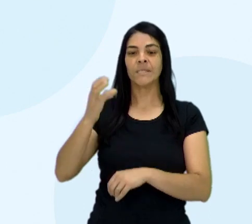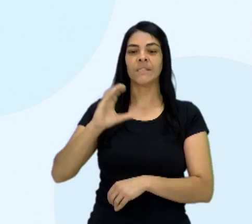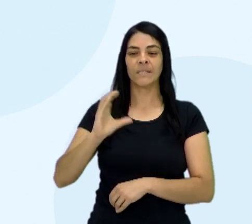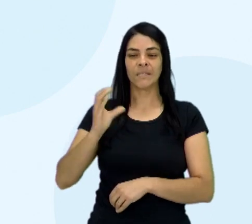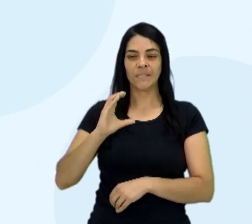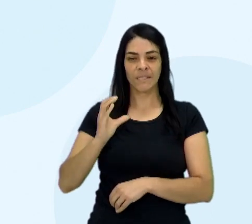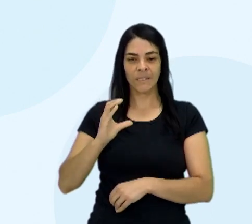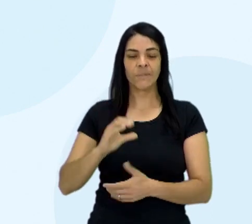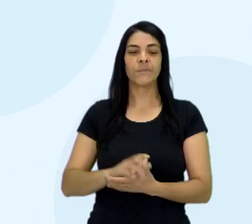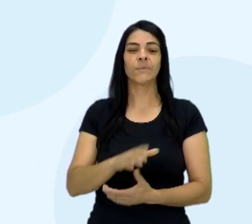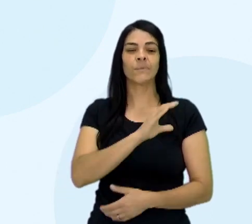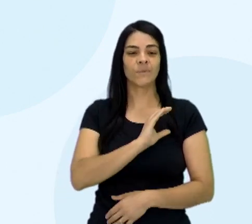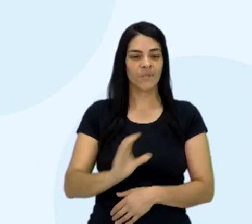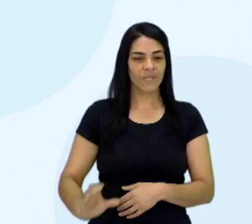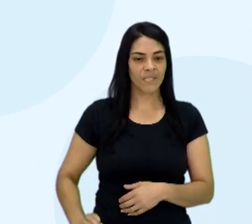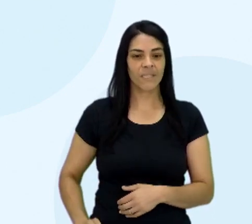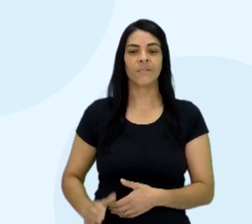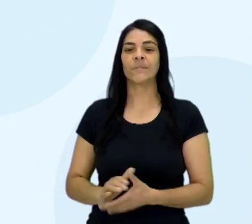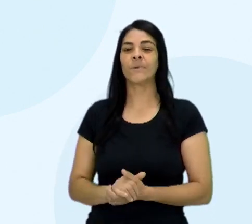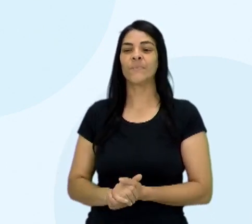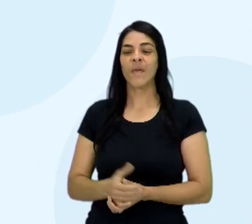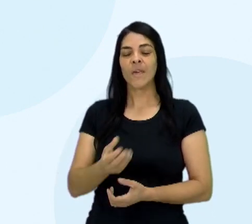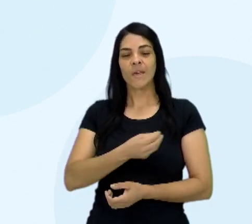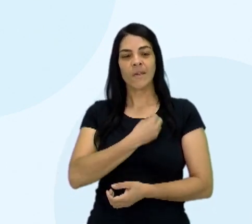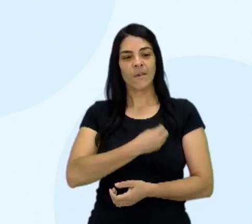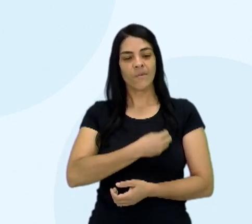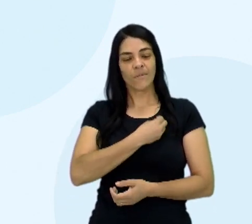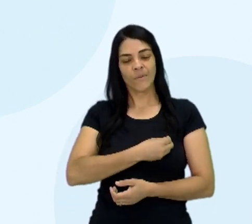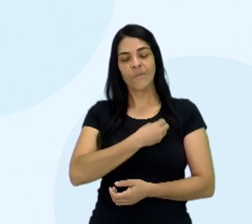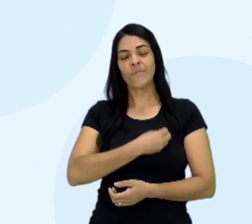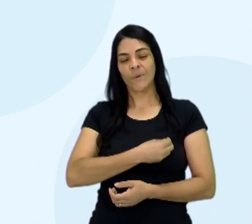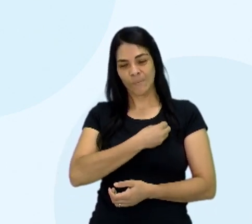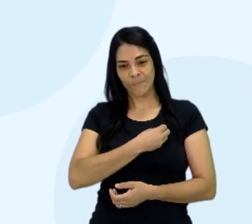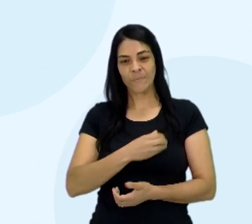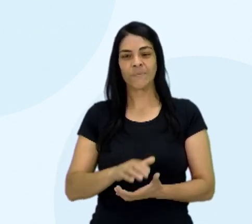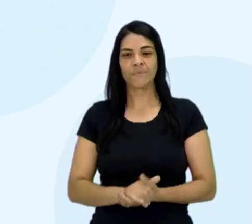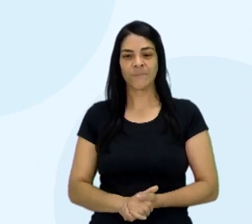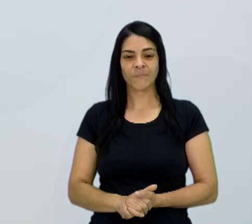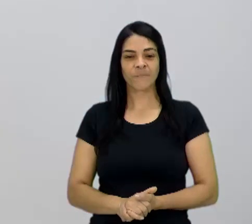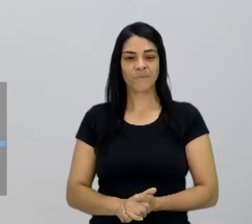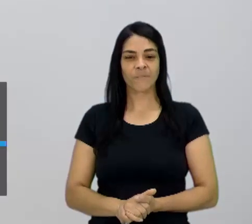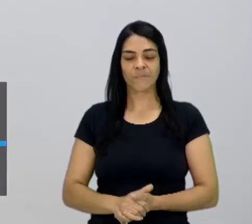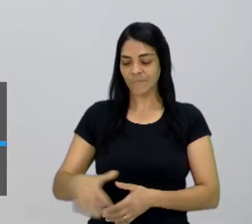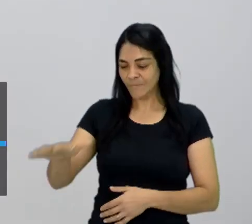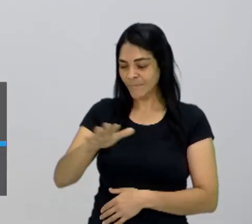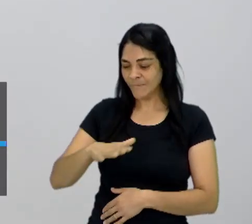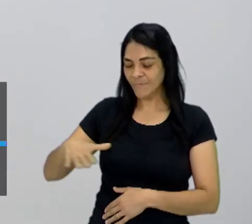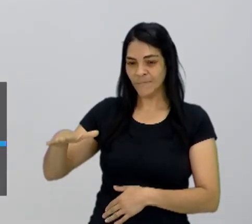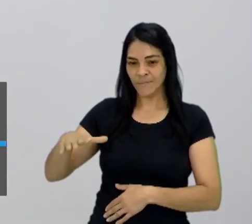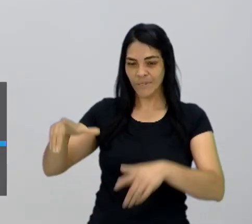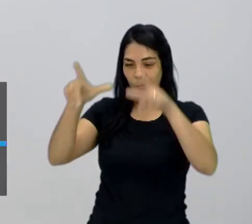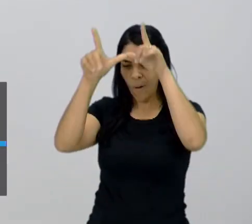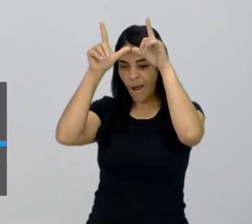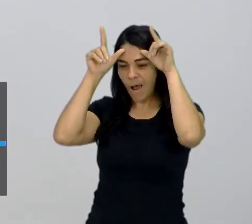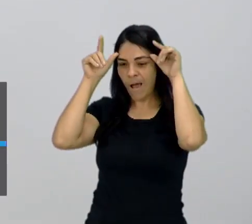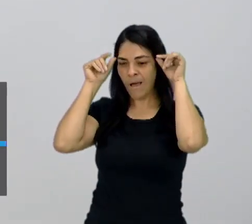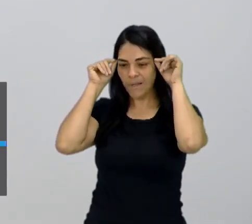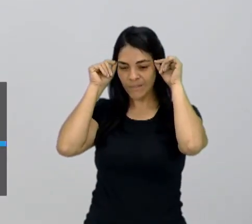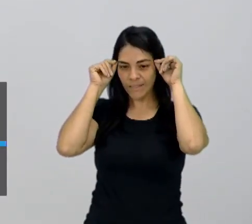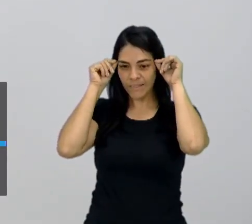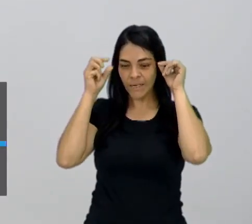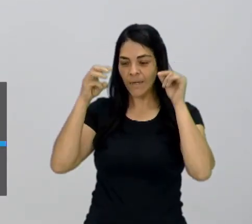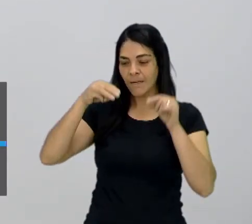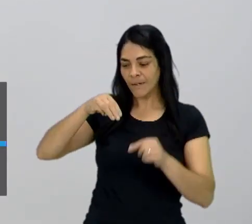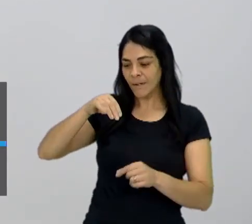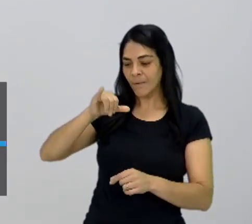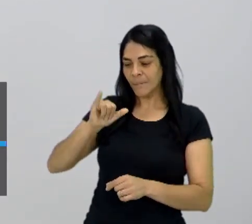2.650, 2.700 anos que este carinha viveu aí, tá certo? Lá na região da Grécia. Então, Mileto é essa